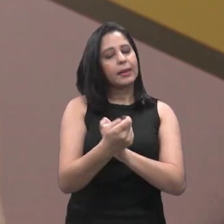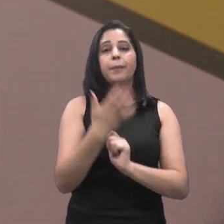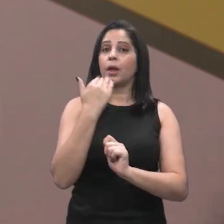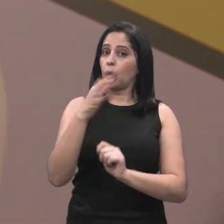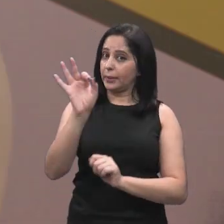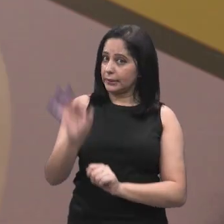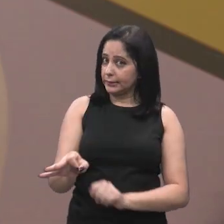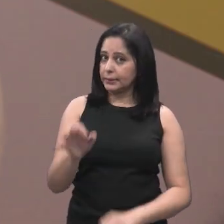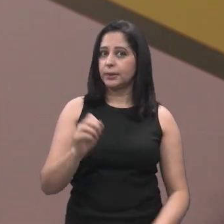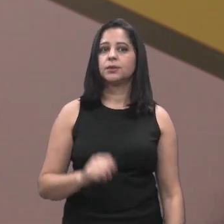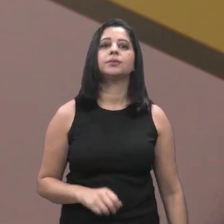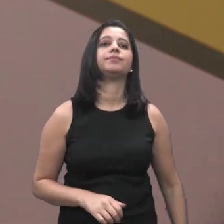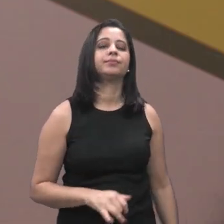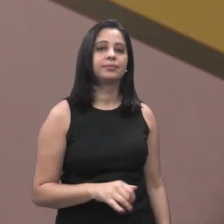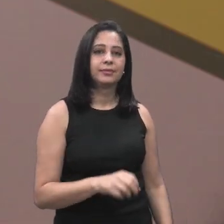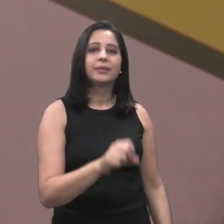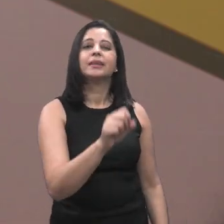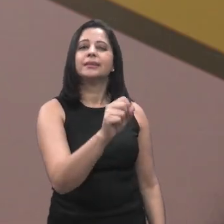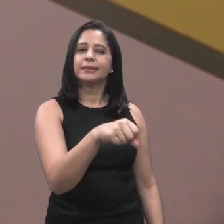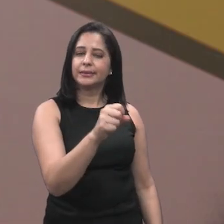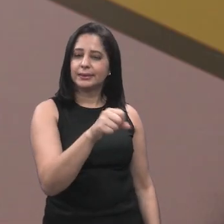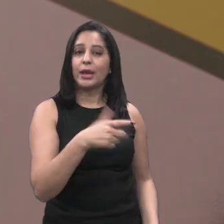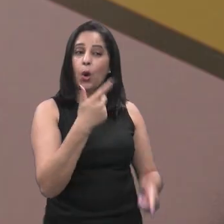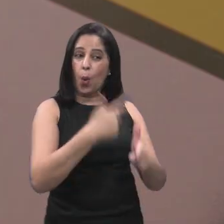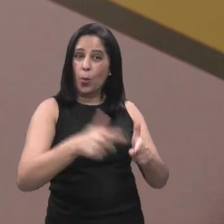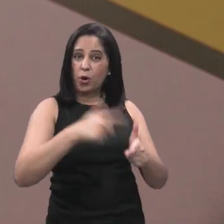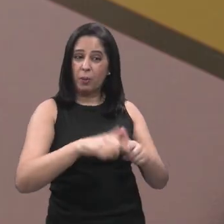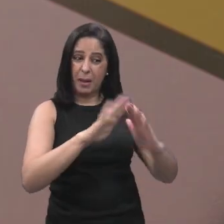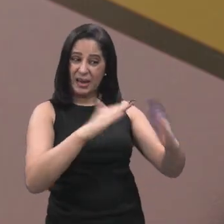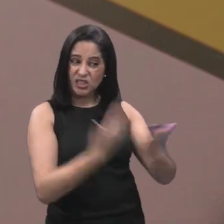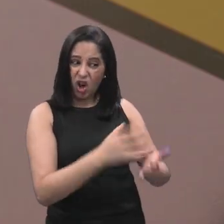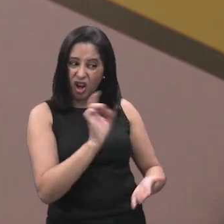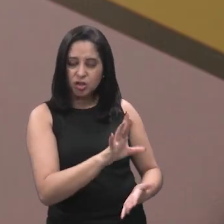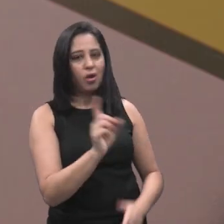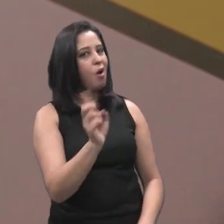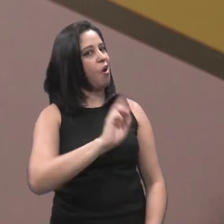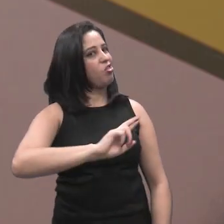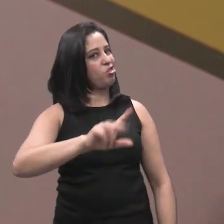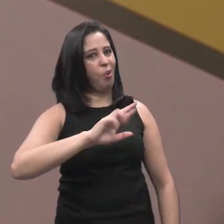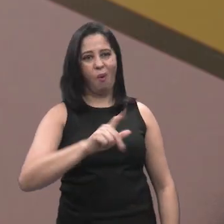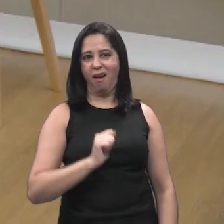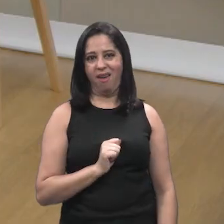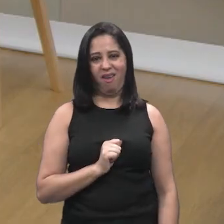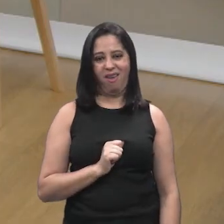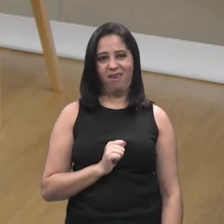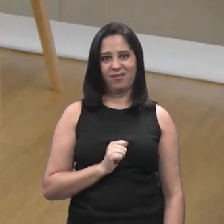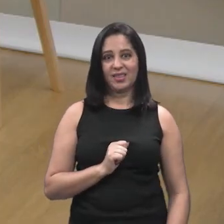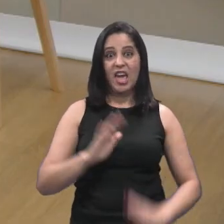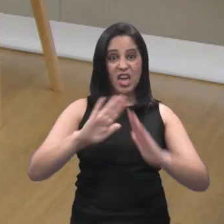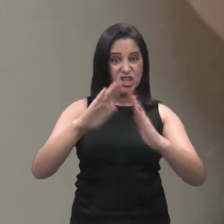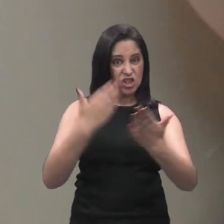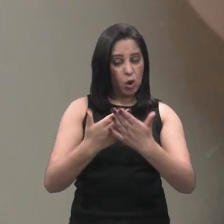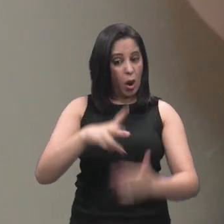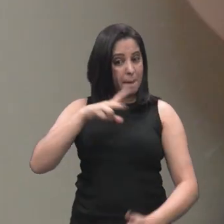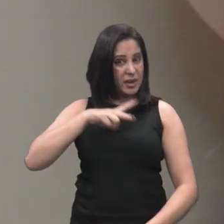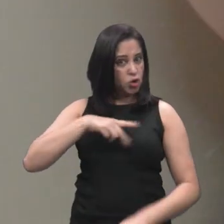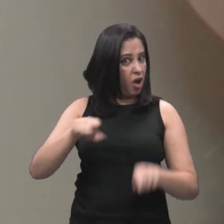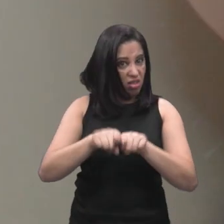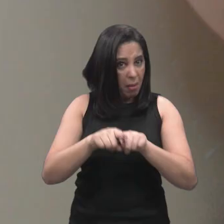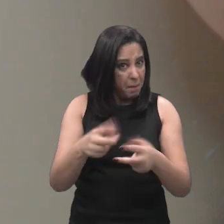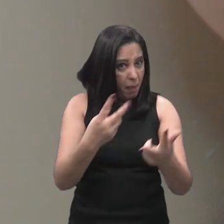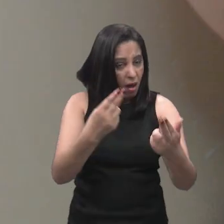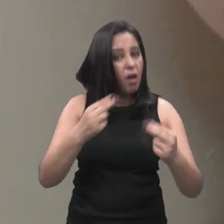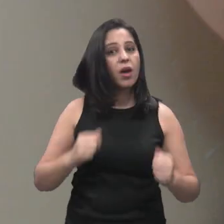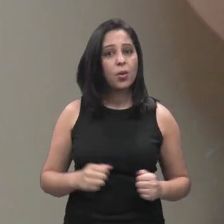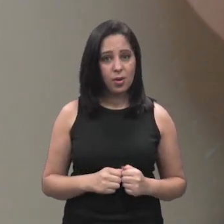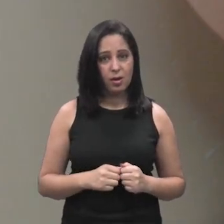é bom para a saúde, porque eles dão isso. Então, tudo isso tem que ser mudado também. É um problema, infelizmente, não é só de escolas públicas, as